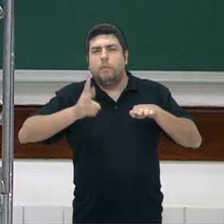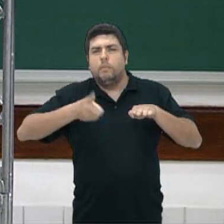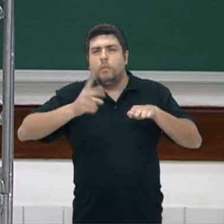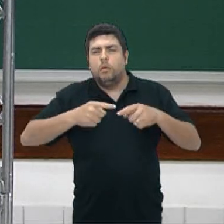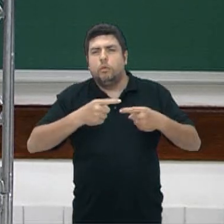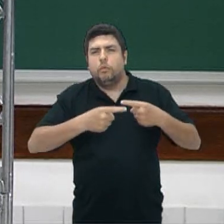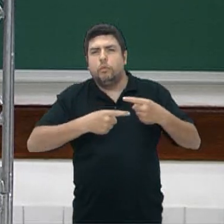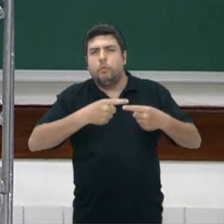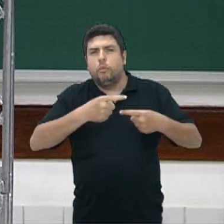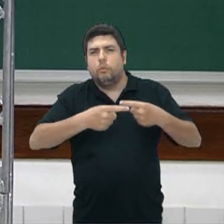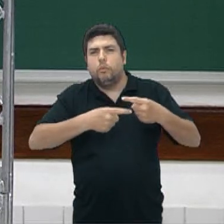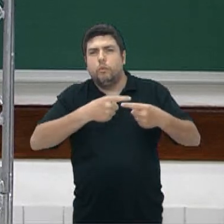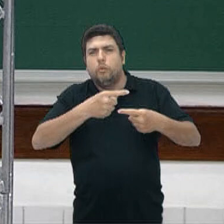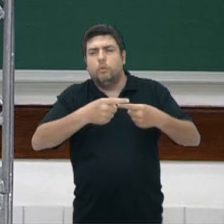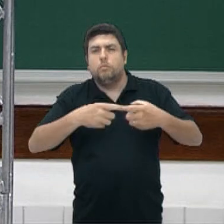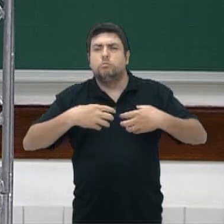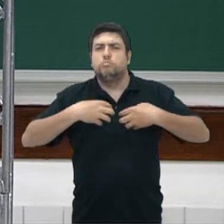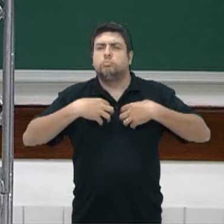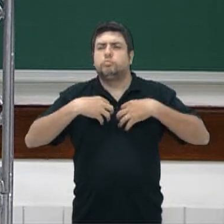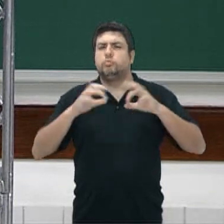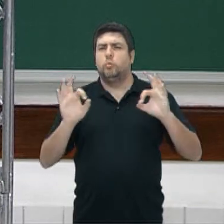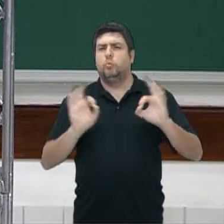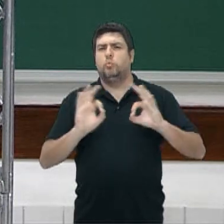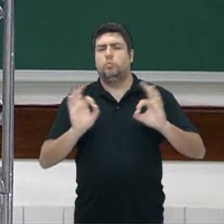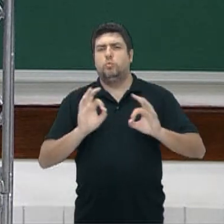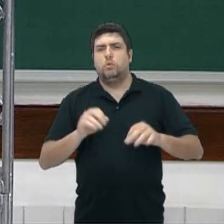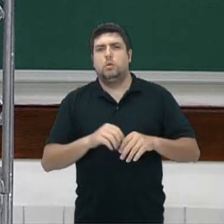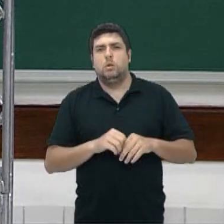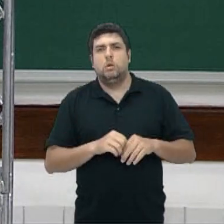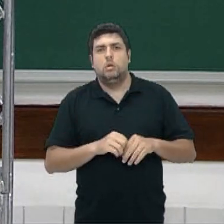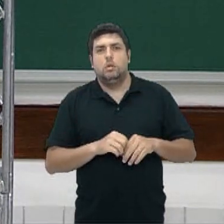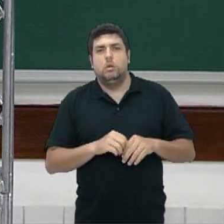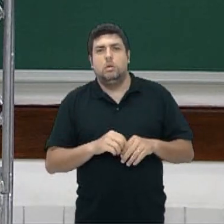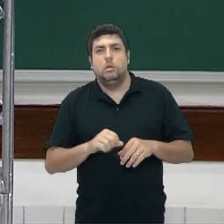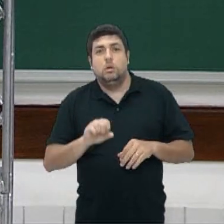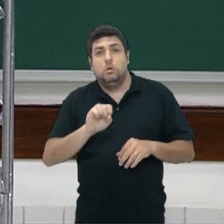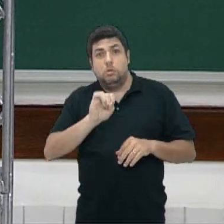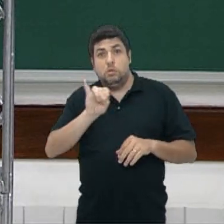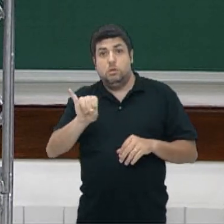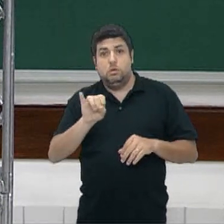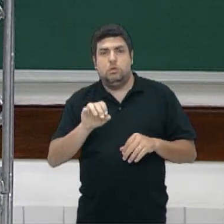nenhuma pressão sobre você. E quando você é acelerado ou